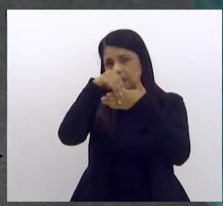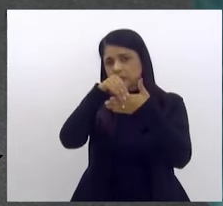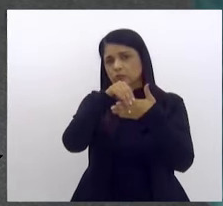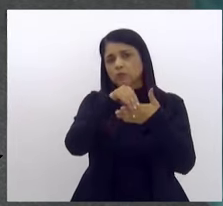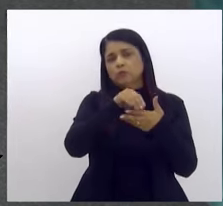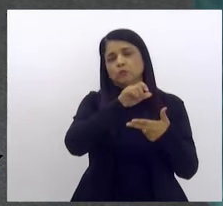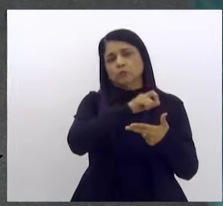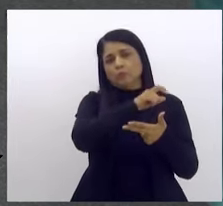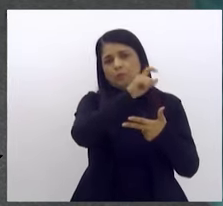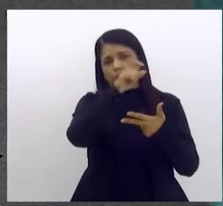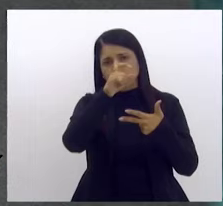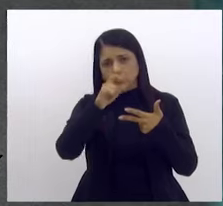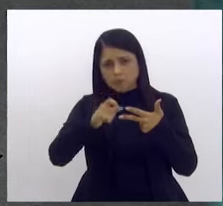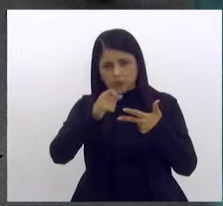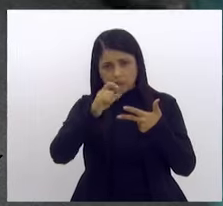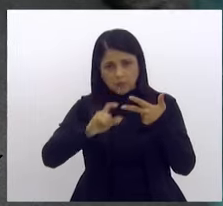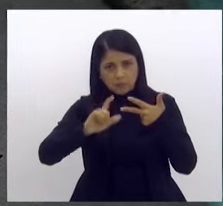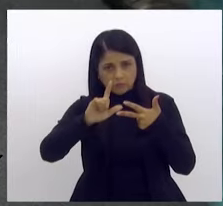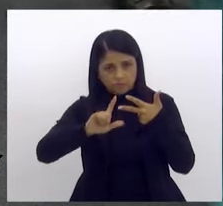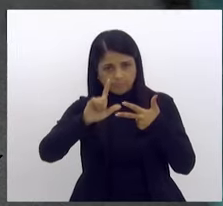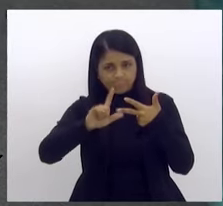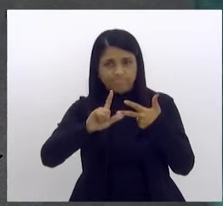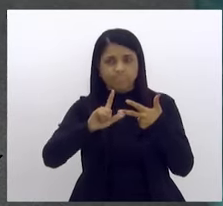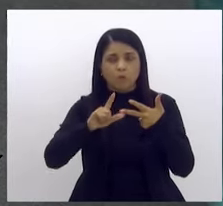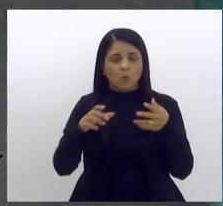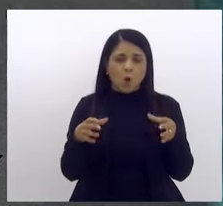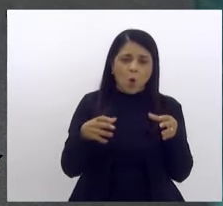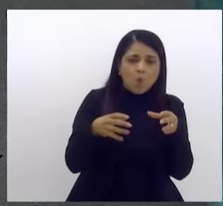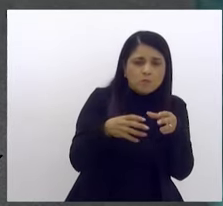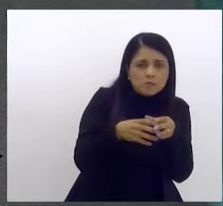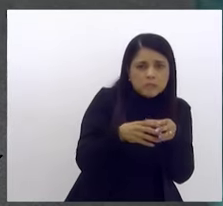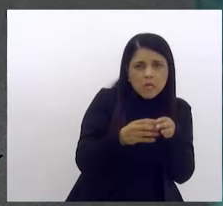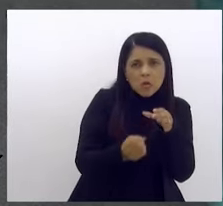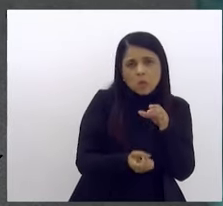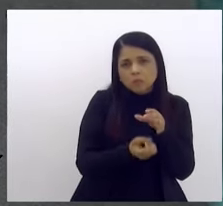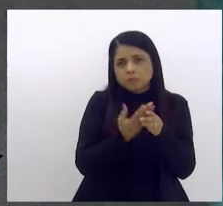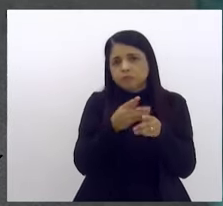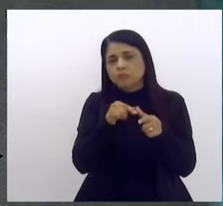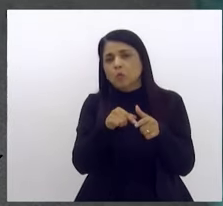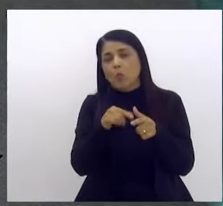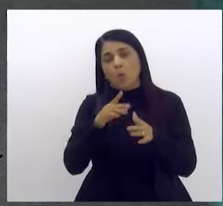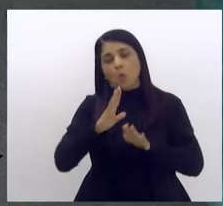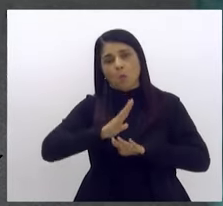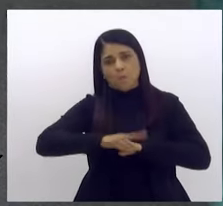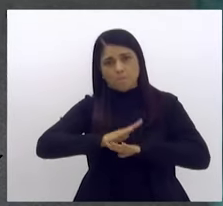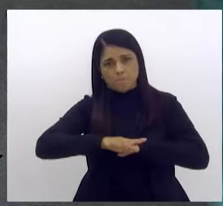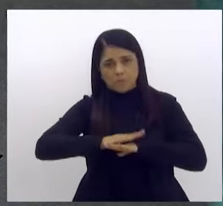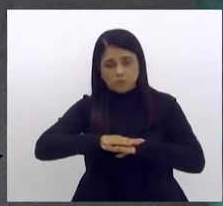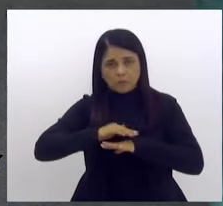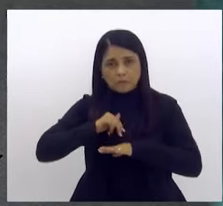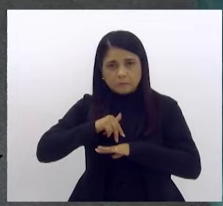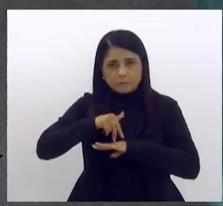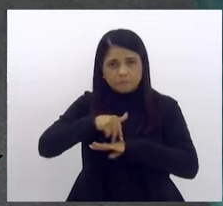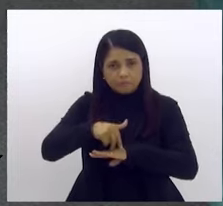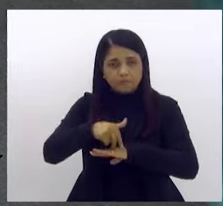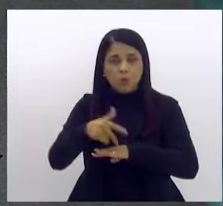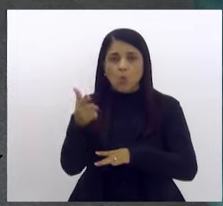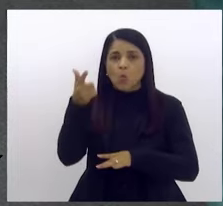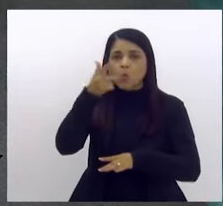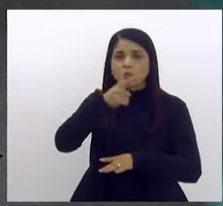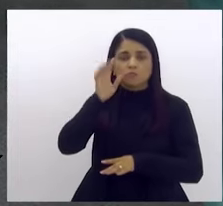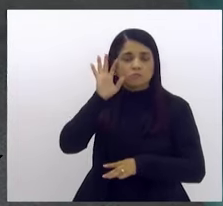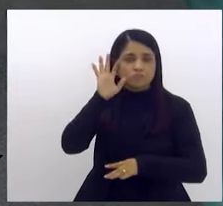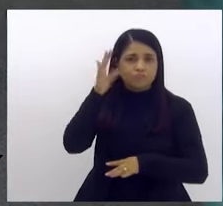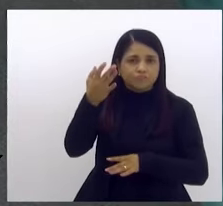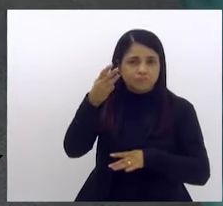Legislativo, ou o senhor destaca uma comissão, ou o senhor pessoalmente, nós consigamos uma solução,